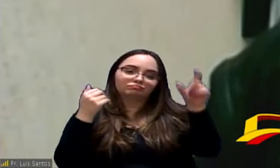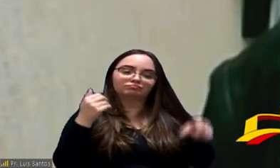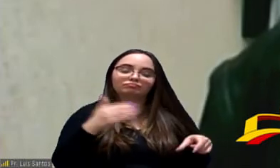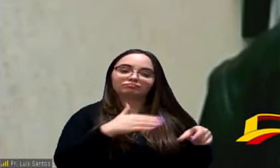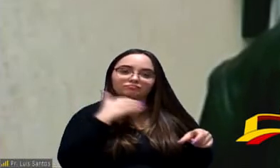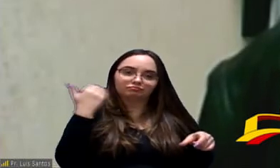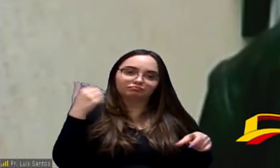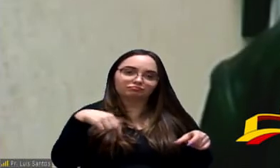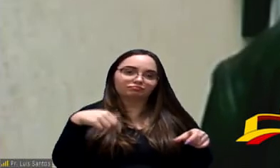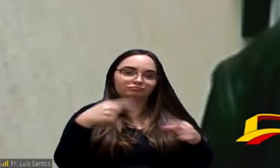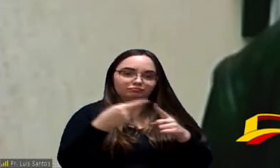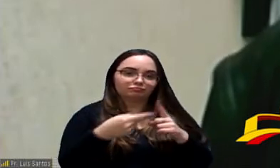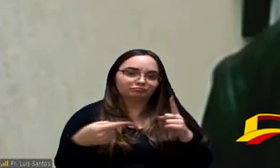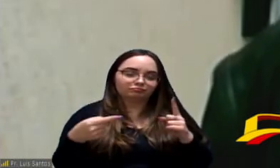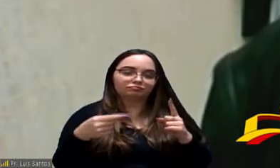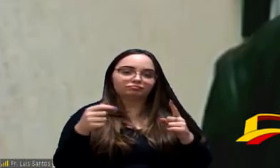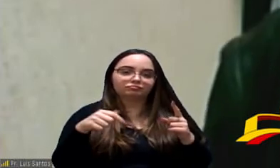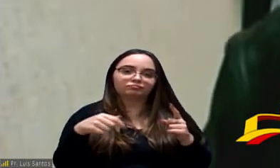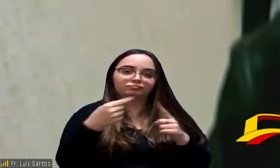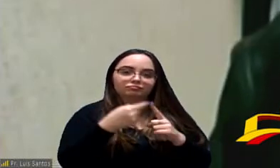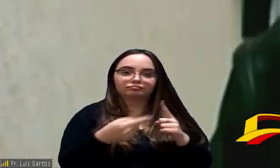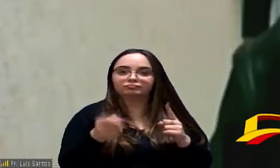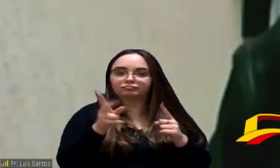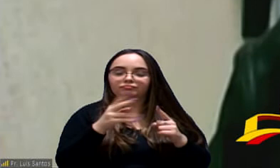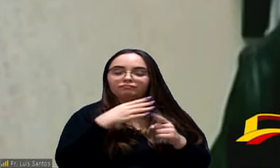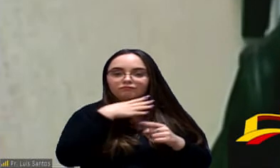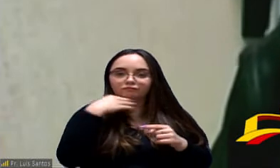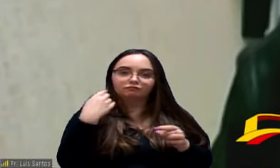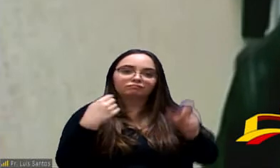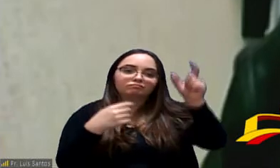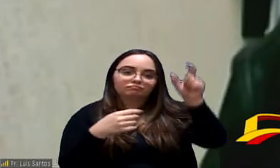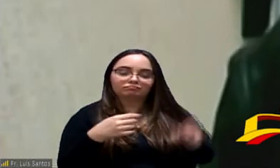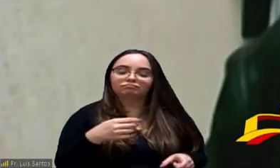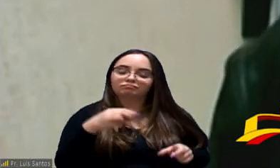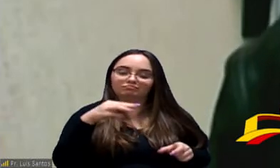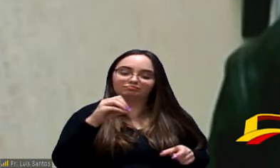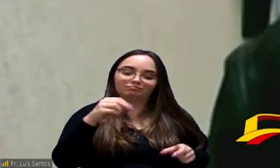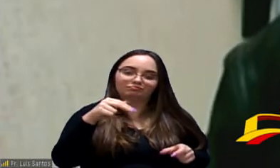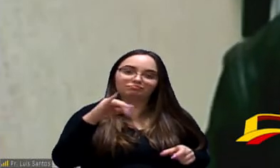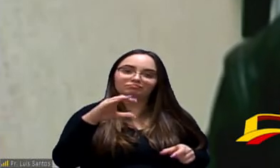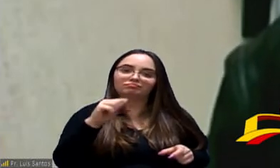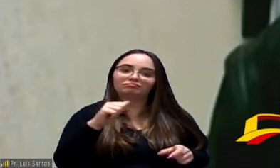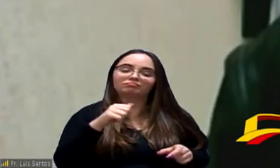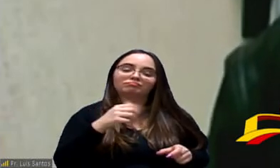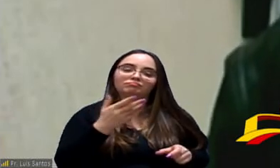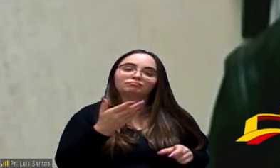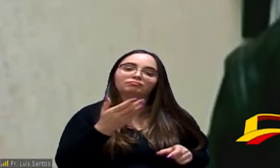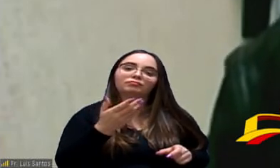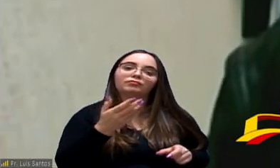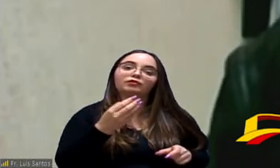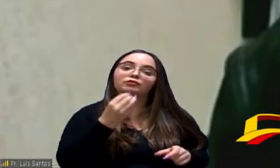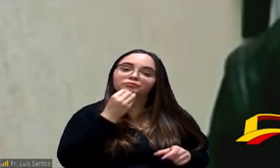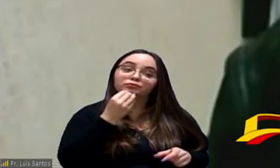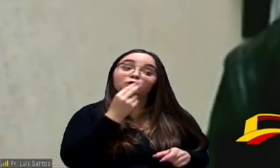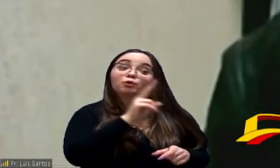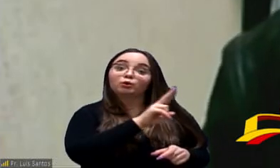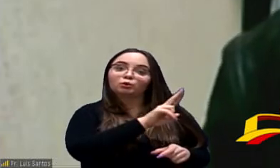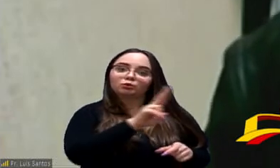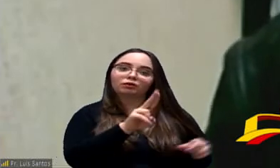semana, né? Parece no começo da semana. E seria muito importante que essa lei levasse o nome